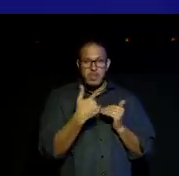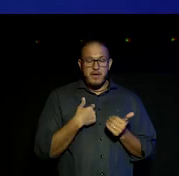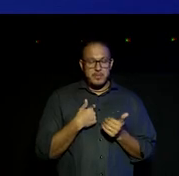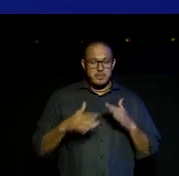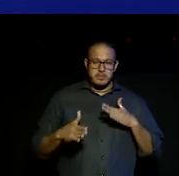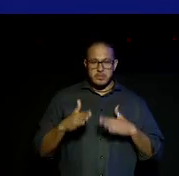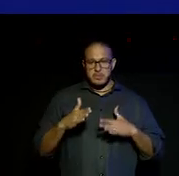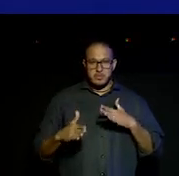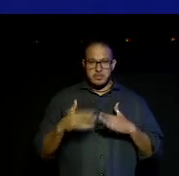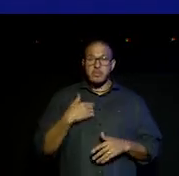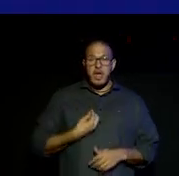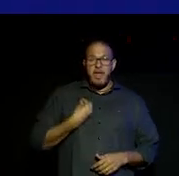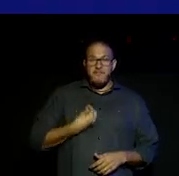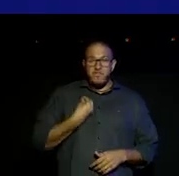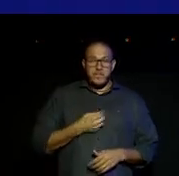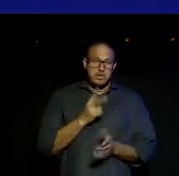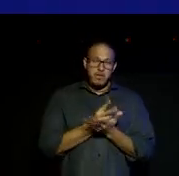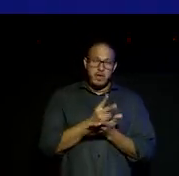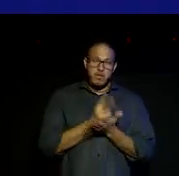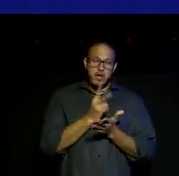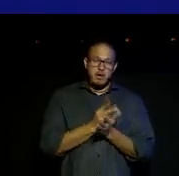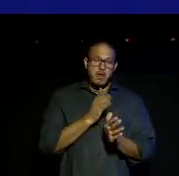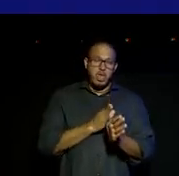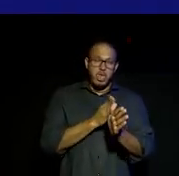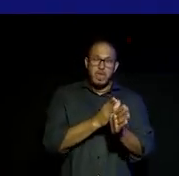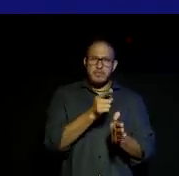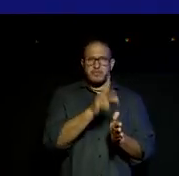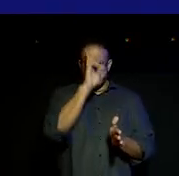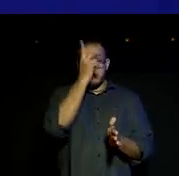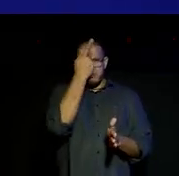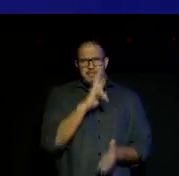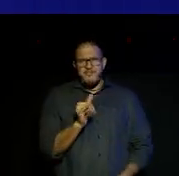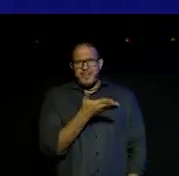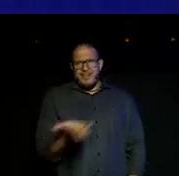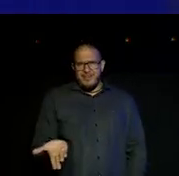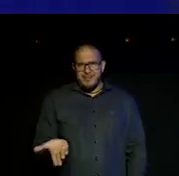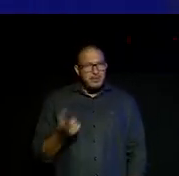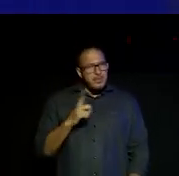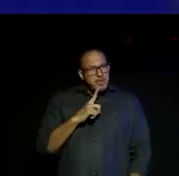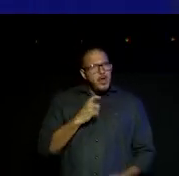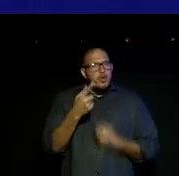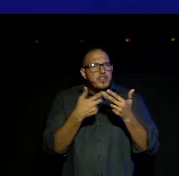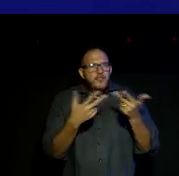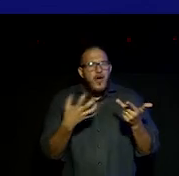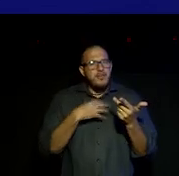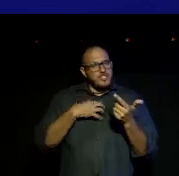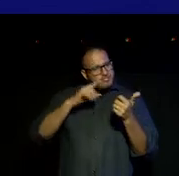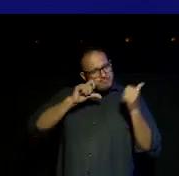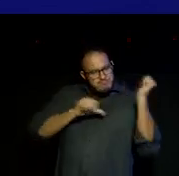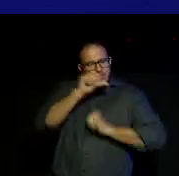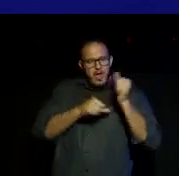insípida, mecanizada, superficial, vazia. Claro que a pessoa vai fugir. Existem algumas formas de fuga que já estão